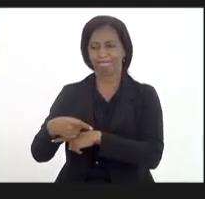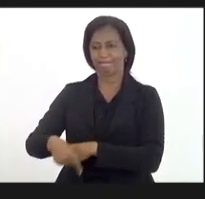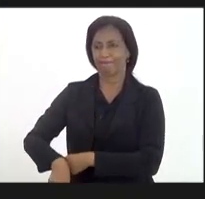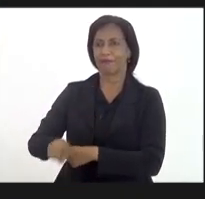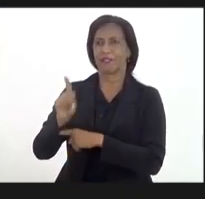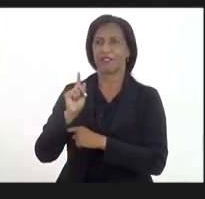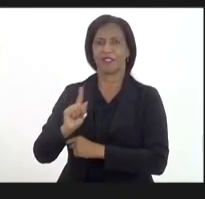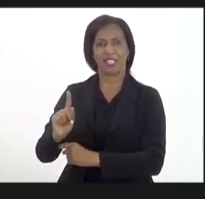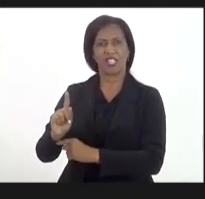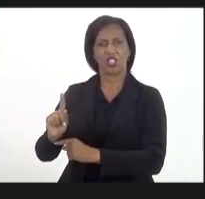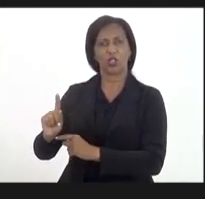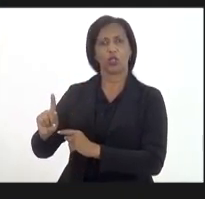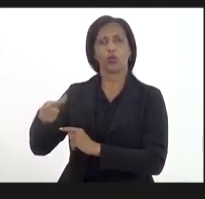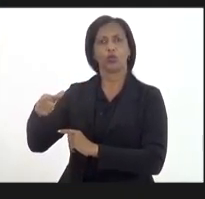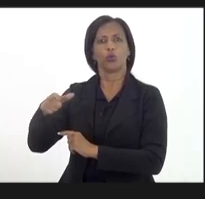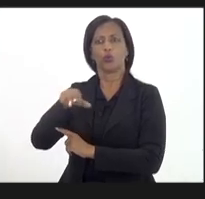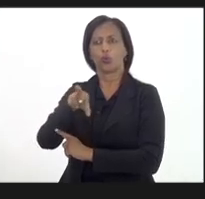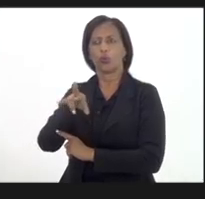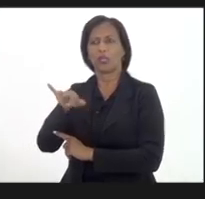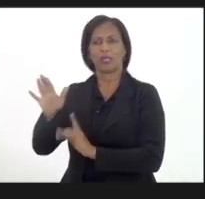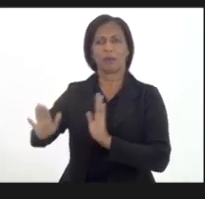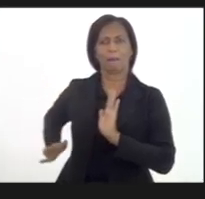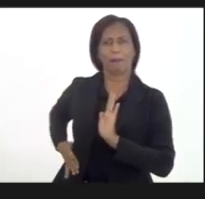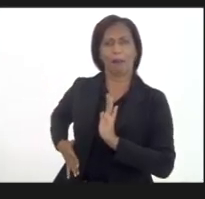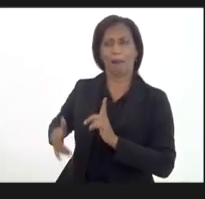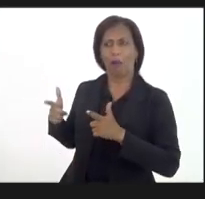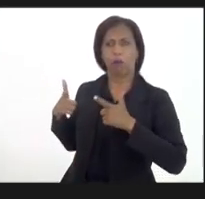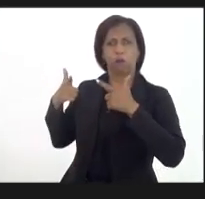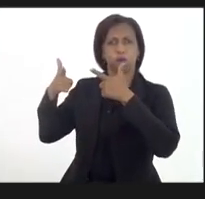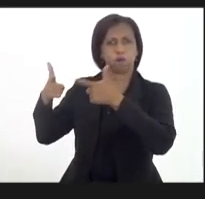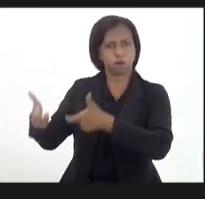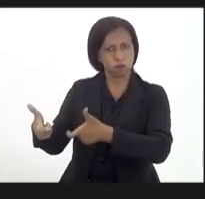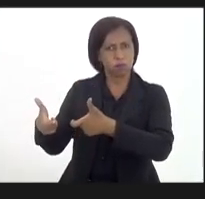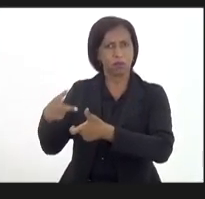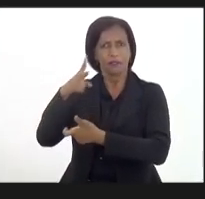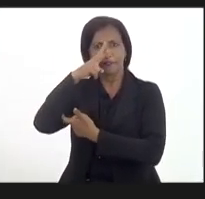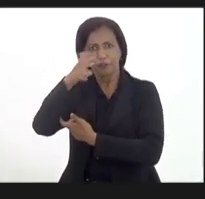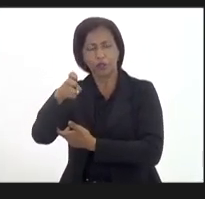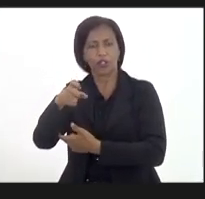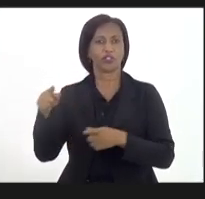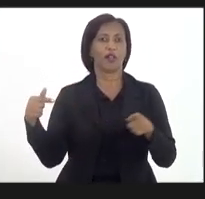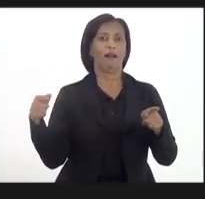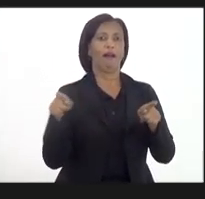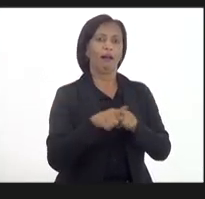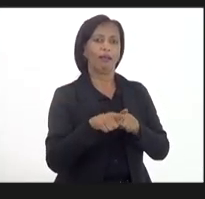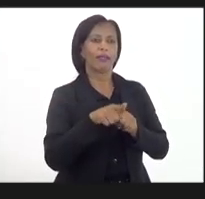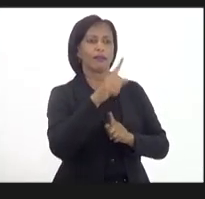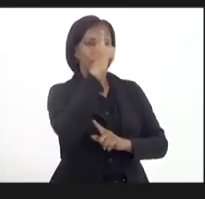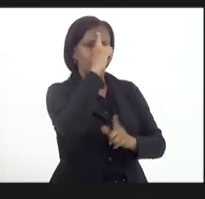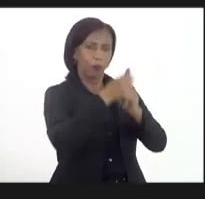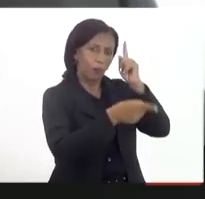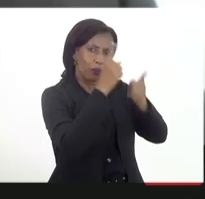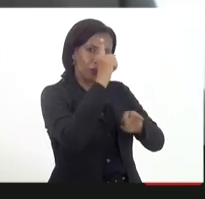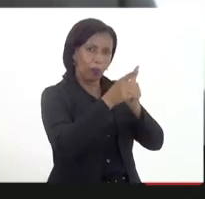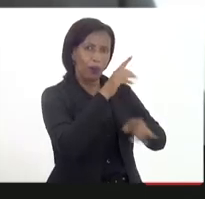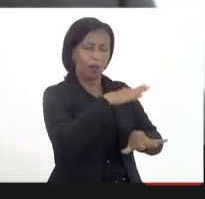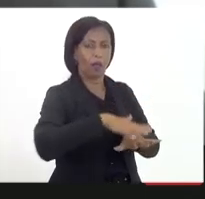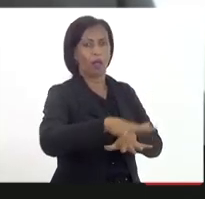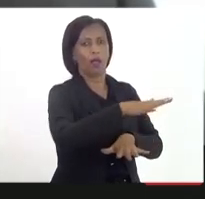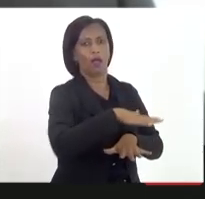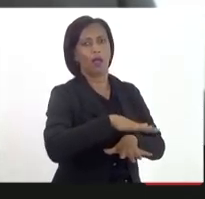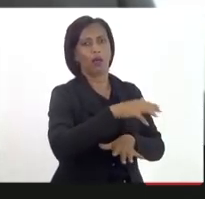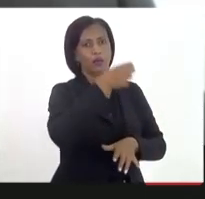enfrentamento ao Crime Organizado de armamento de grosso calibre até aquela aquele ordenamento que em